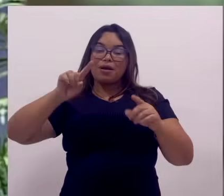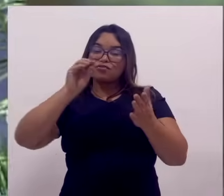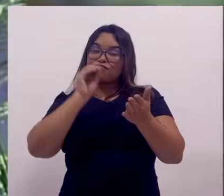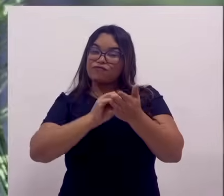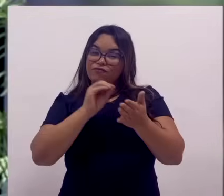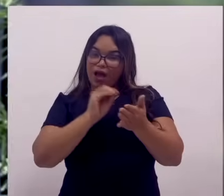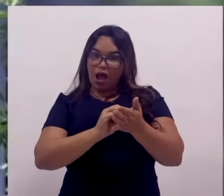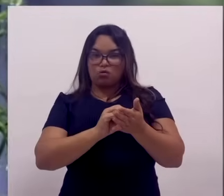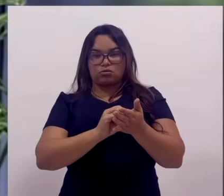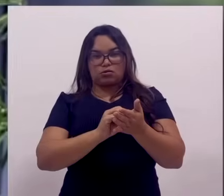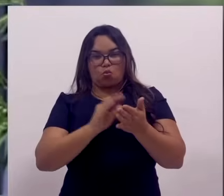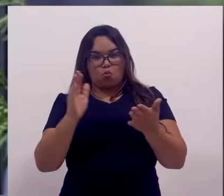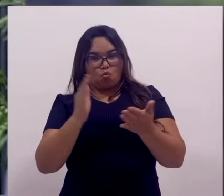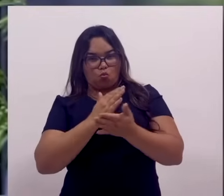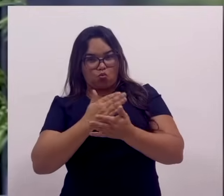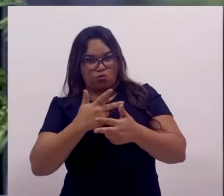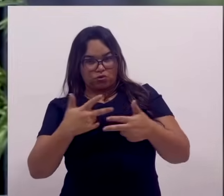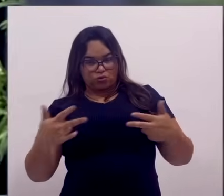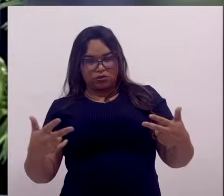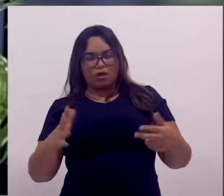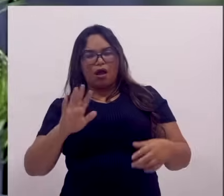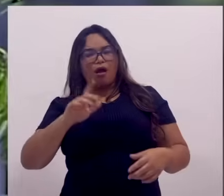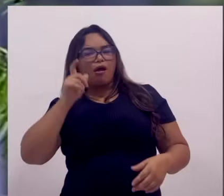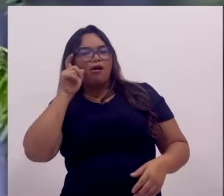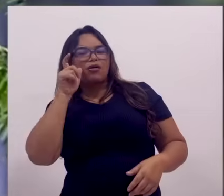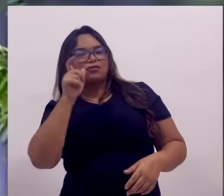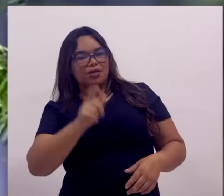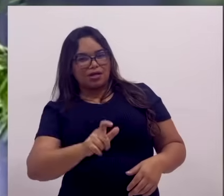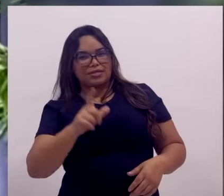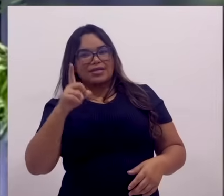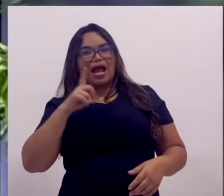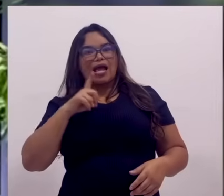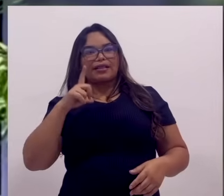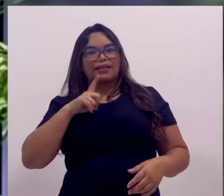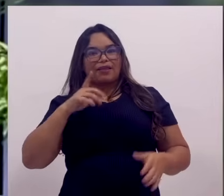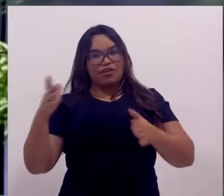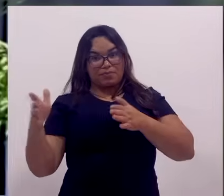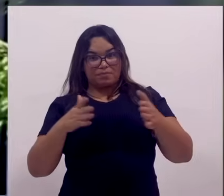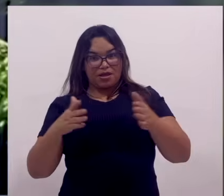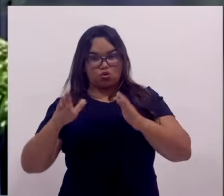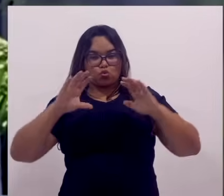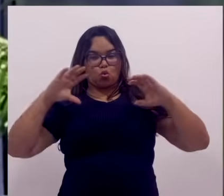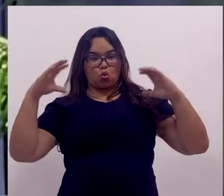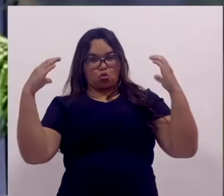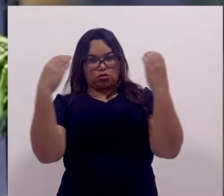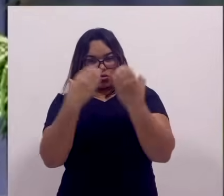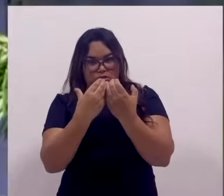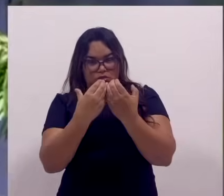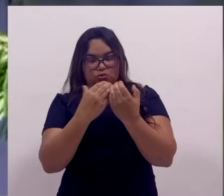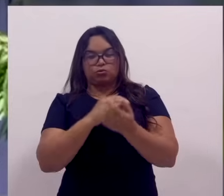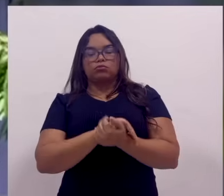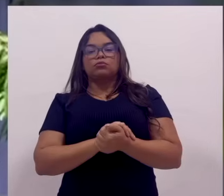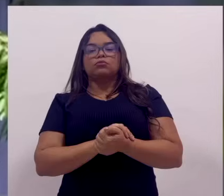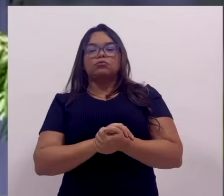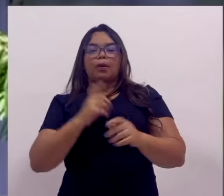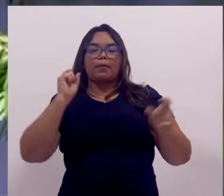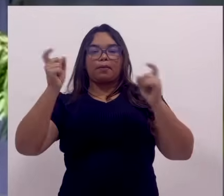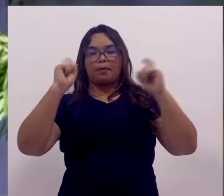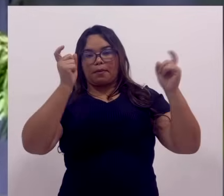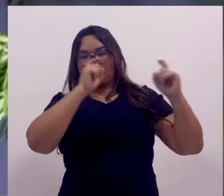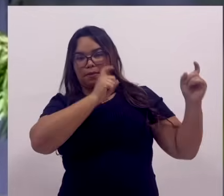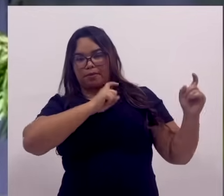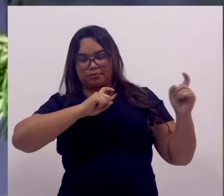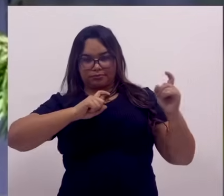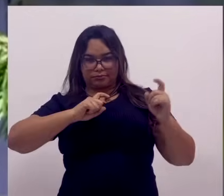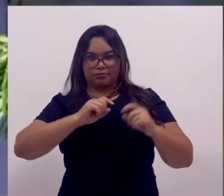E é muito interessante que no Concílio de Trento se discutiu um assunto importantíssimo, e vamos explorar